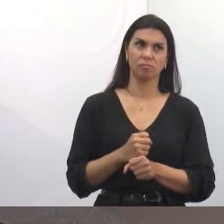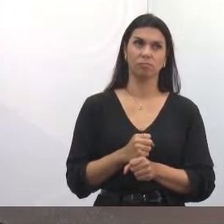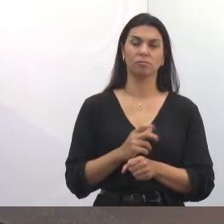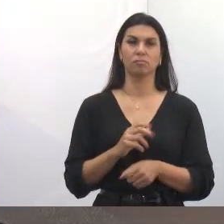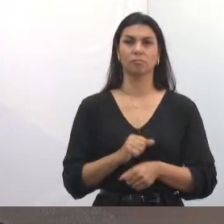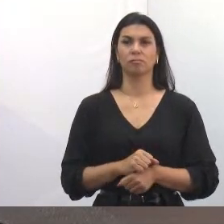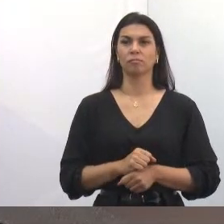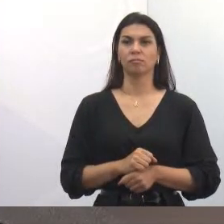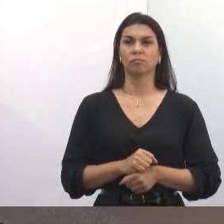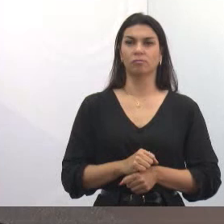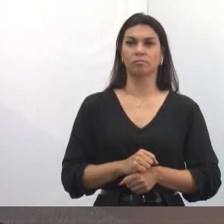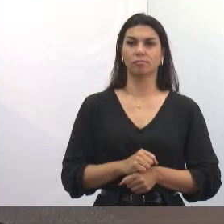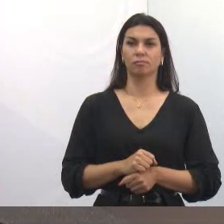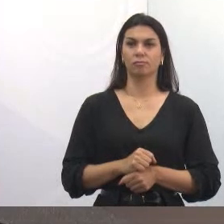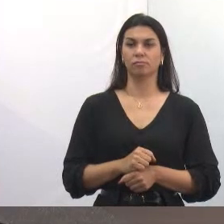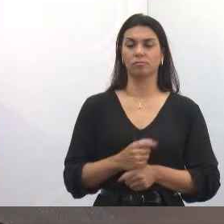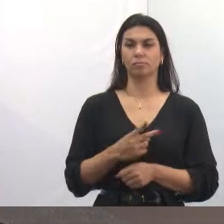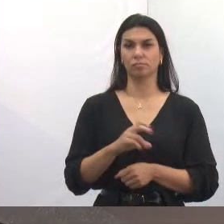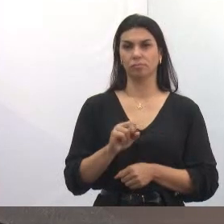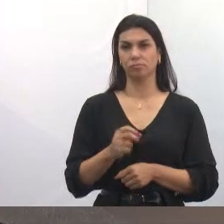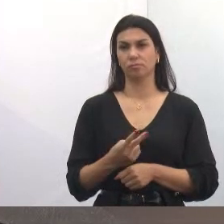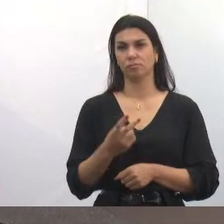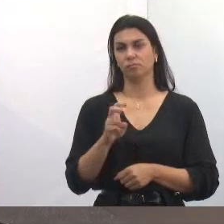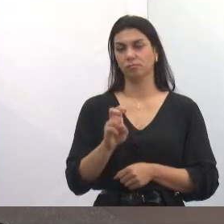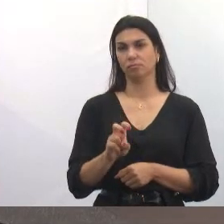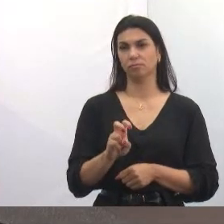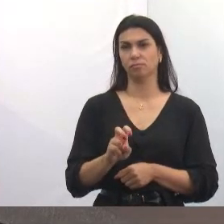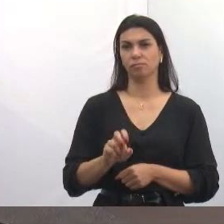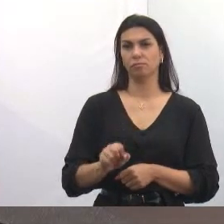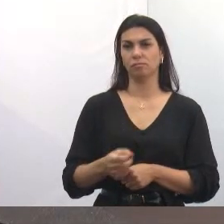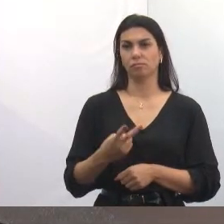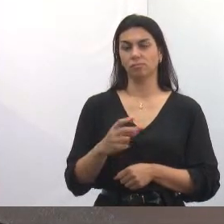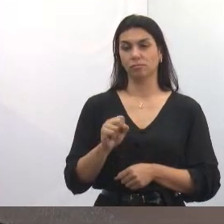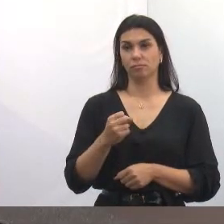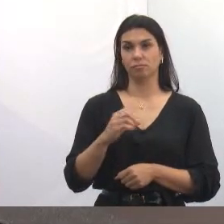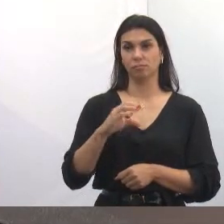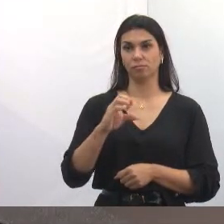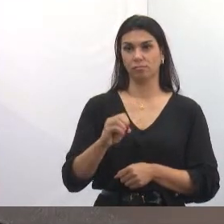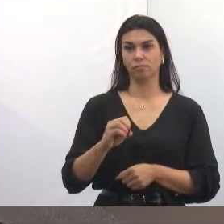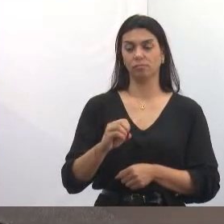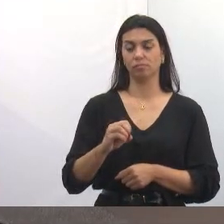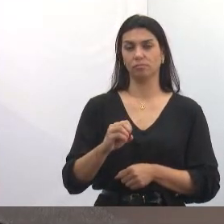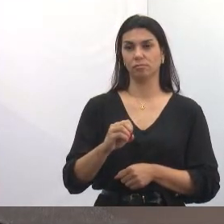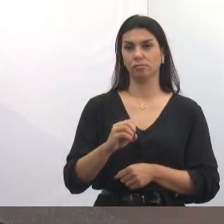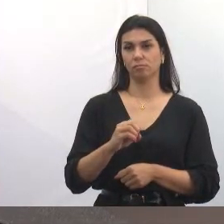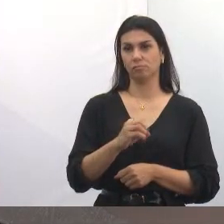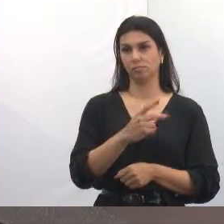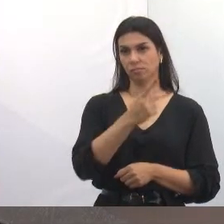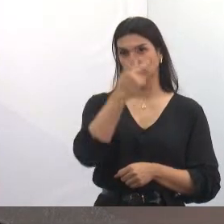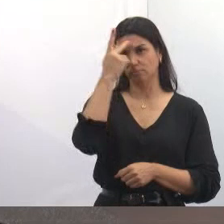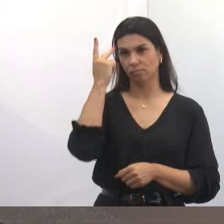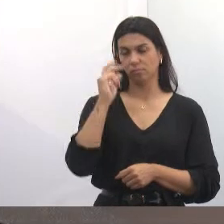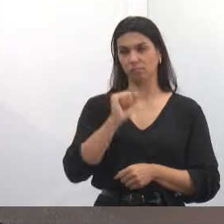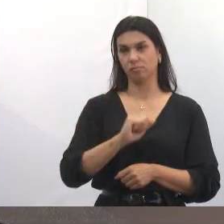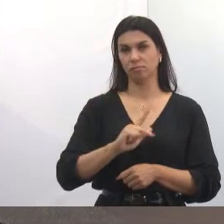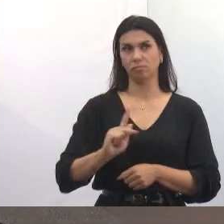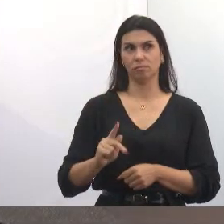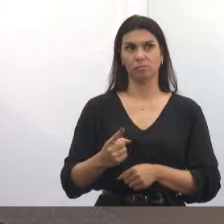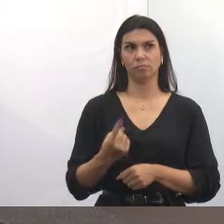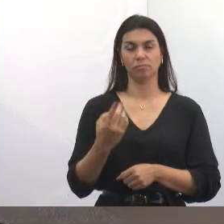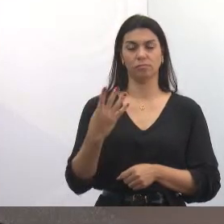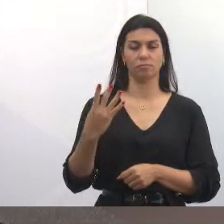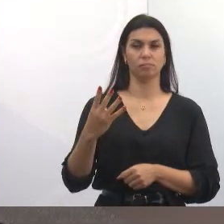pela atorial para o ano 2025 corresponde a 280 aposentados e 14 pensionistas.